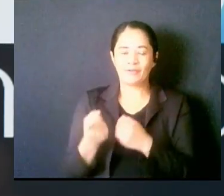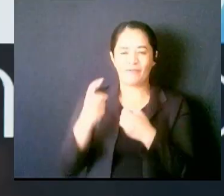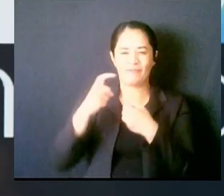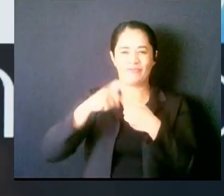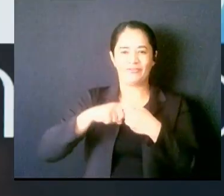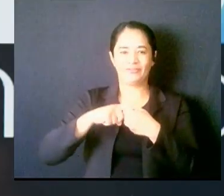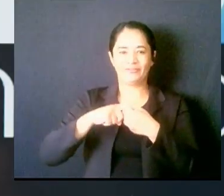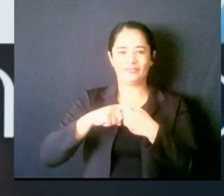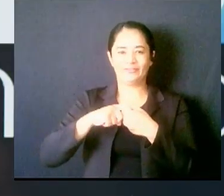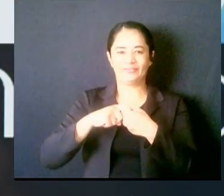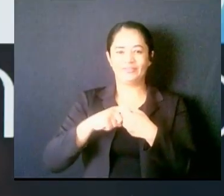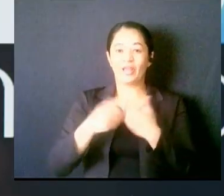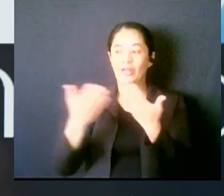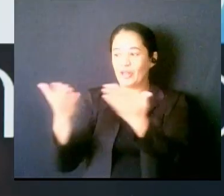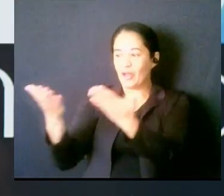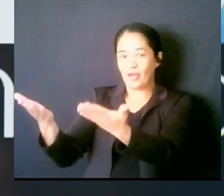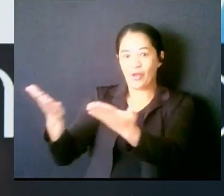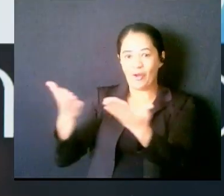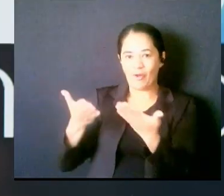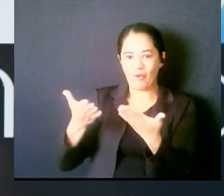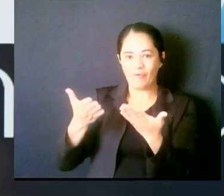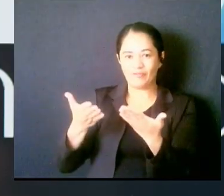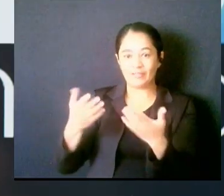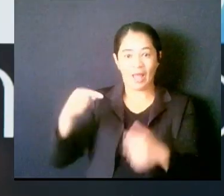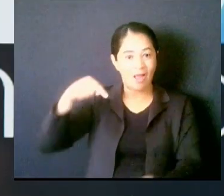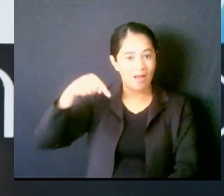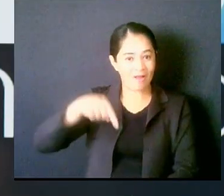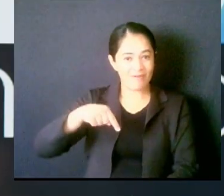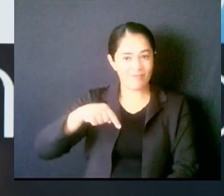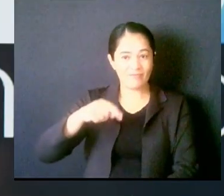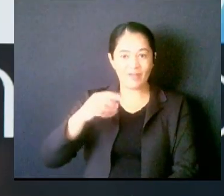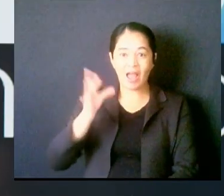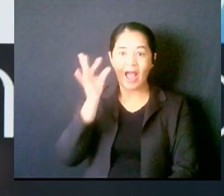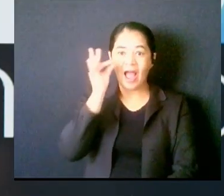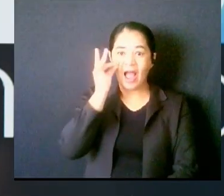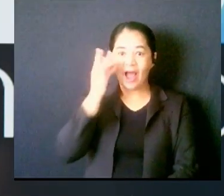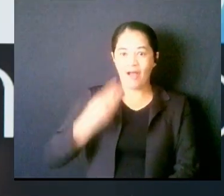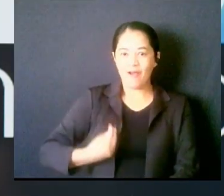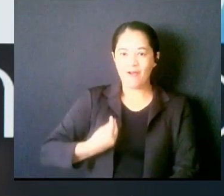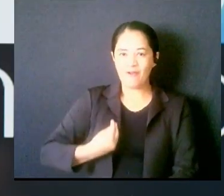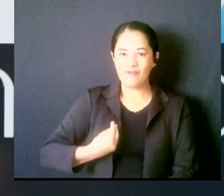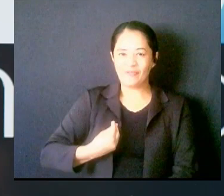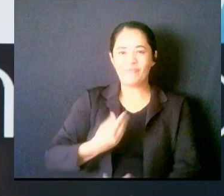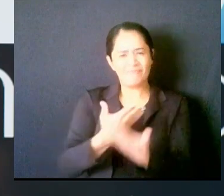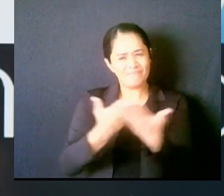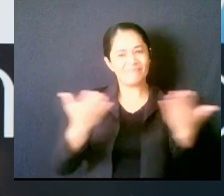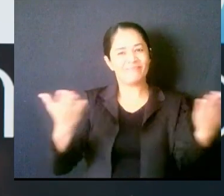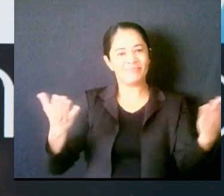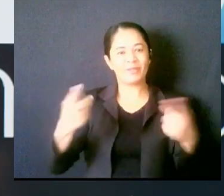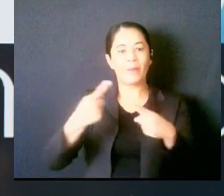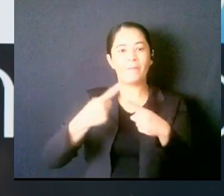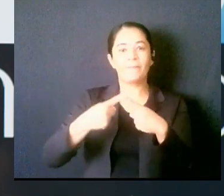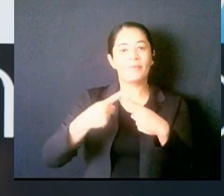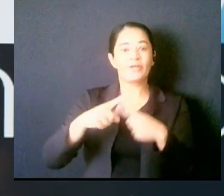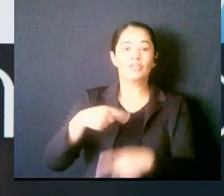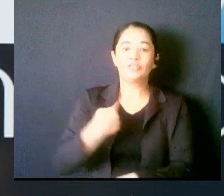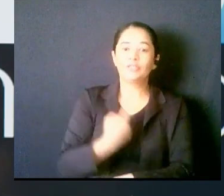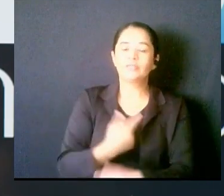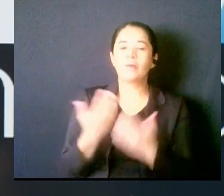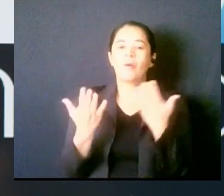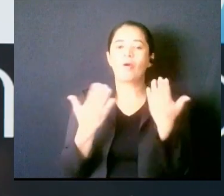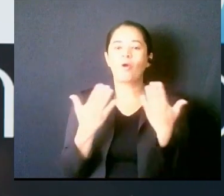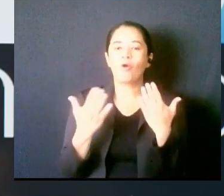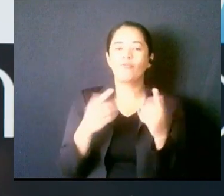convidados aqui no estúdio, ao vivo e em definitivo para você, porque nós vamos falar sobre a gravidez na